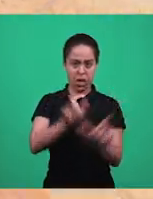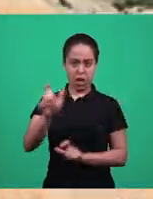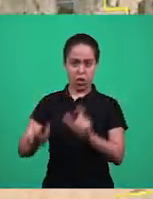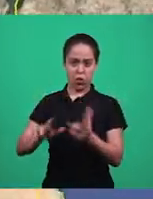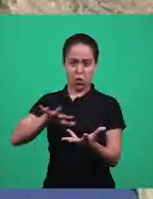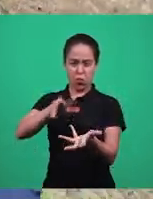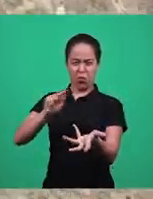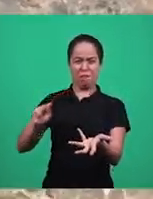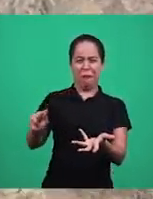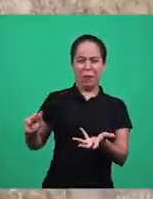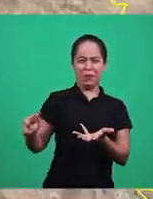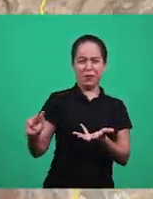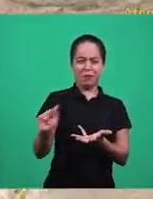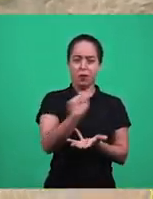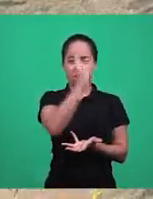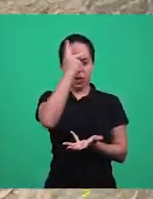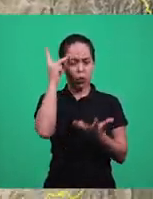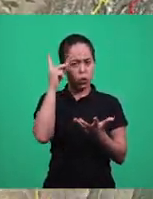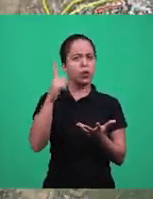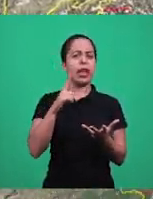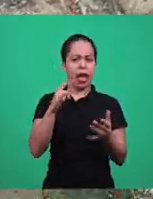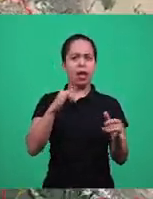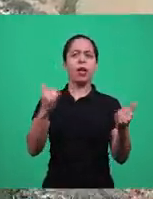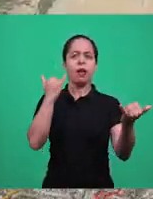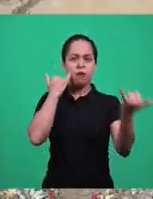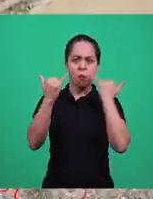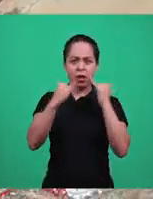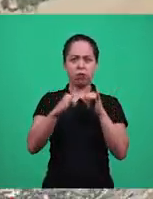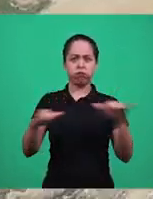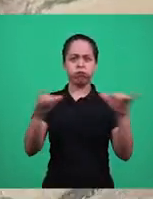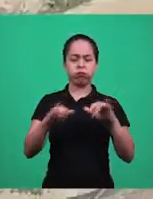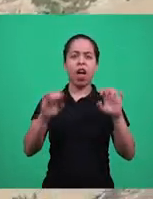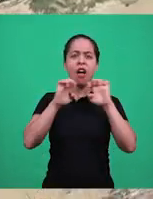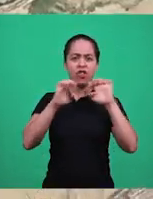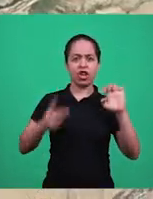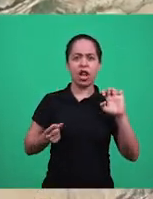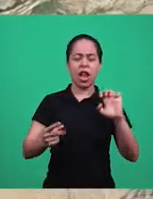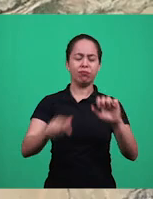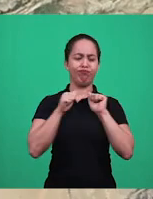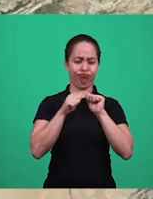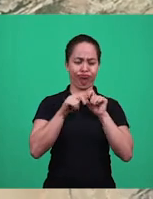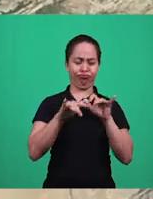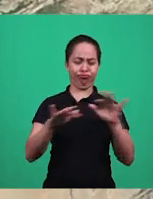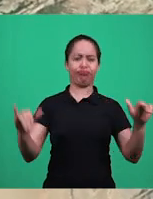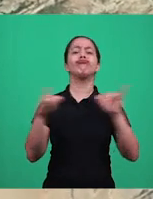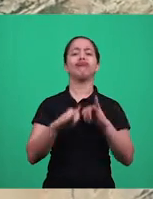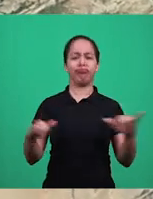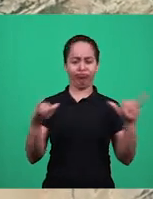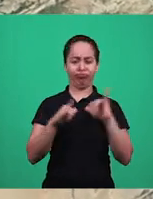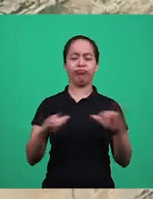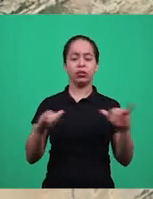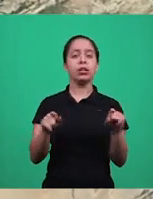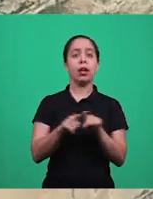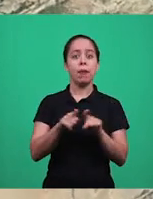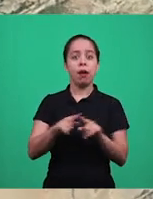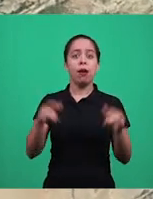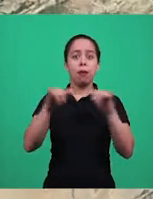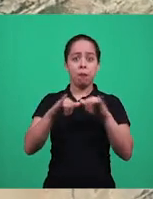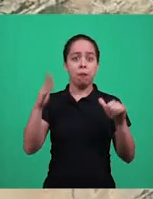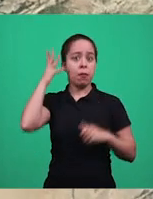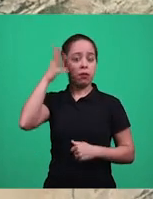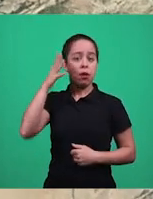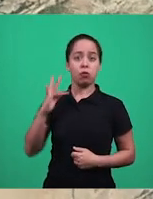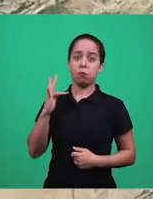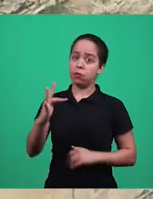Pessoas de todas as partes do mundo têm sido alcançadas pelo Evangelho eterno e pela mensagem da breve volta do